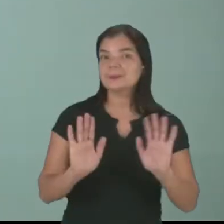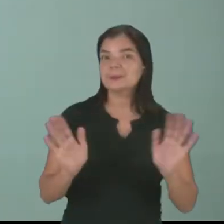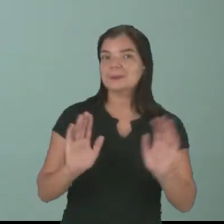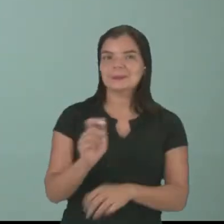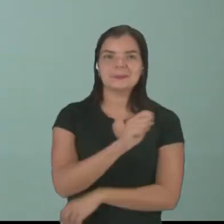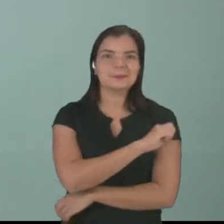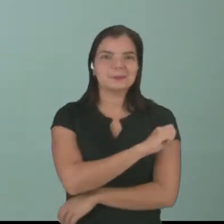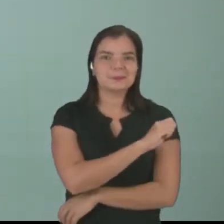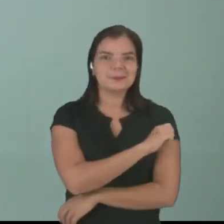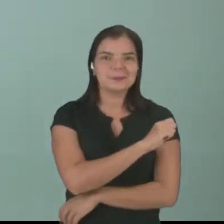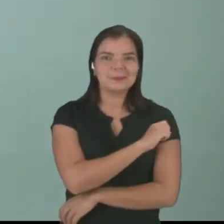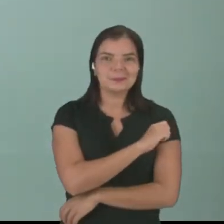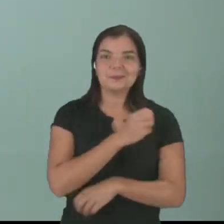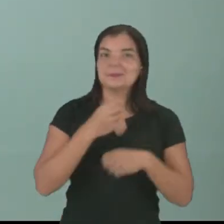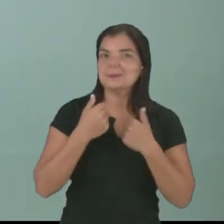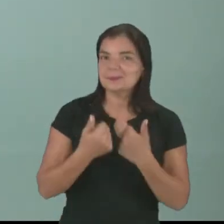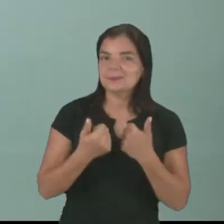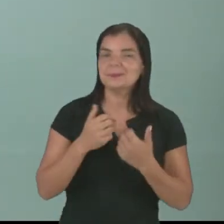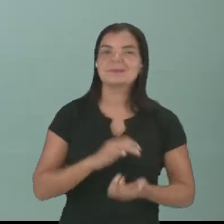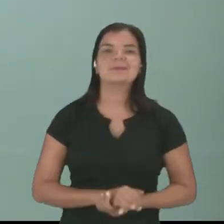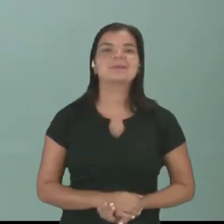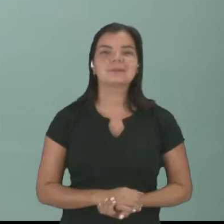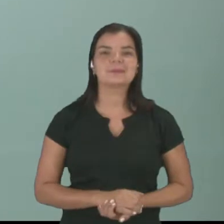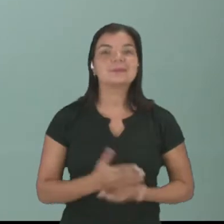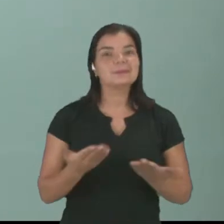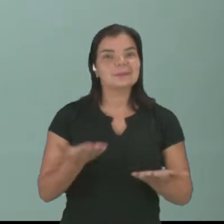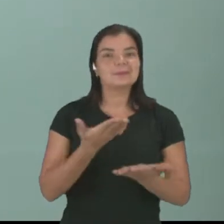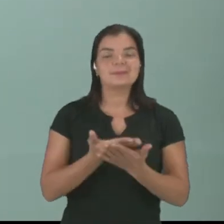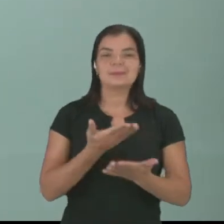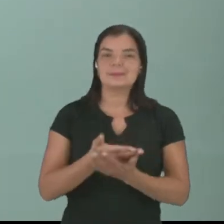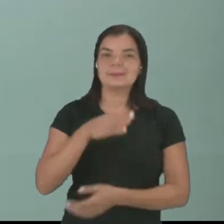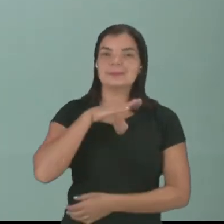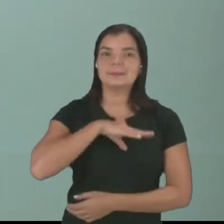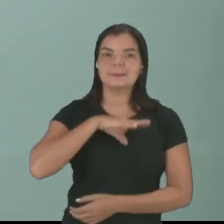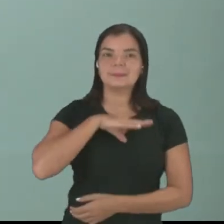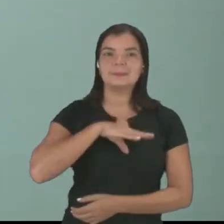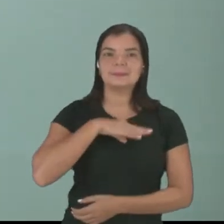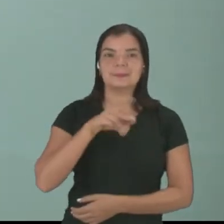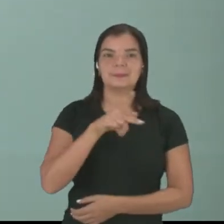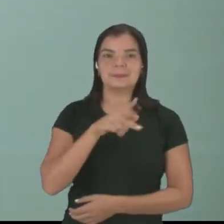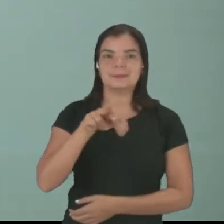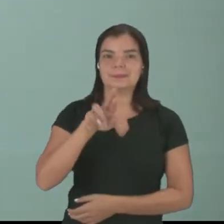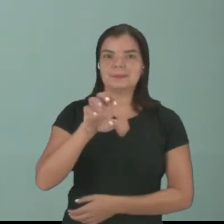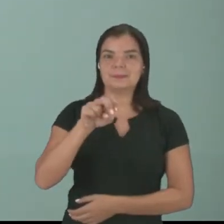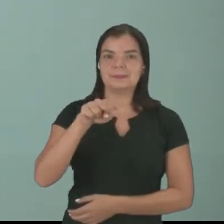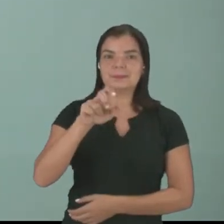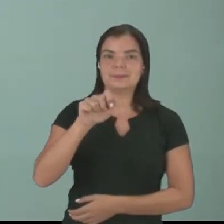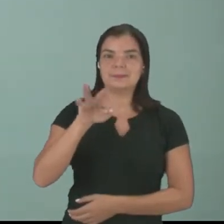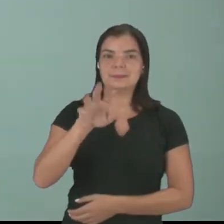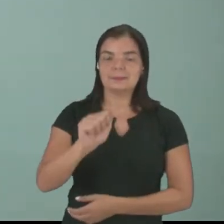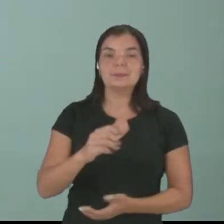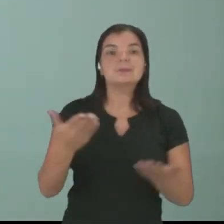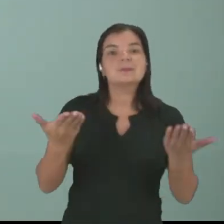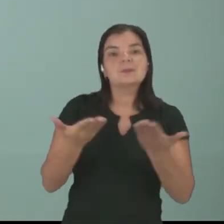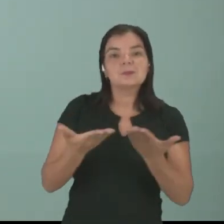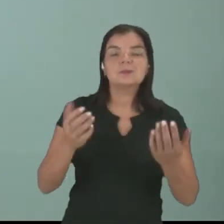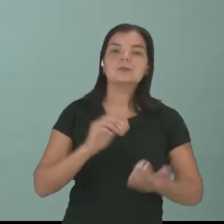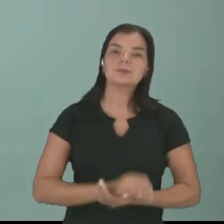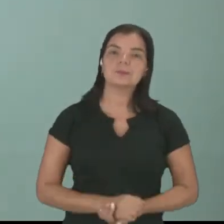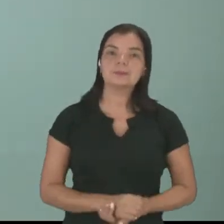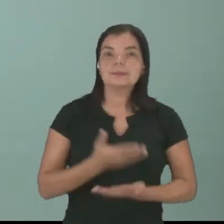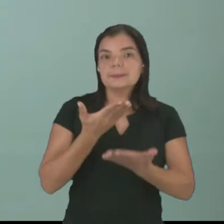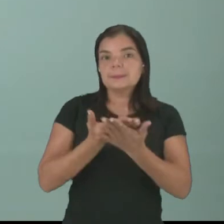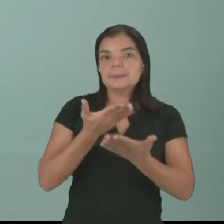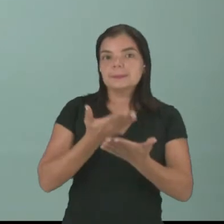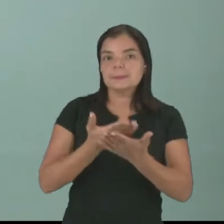Olá, alunos! Como vão? Tudo bem? Mais uma aula de língua portuguesa, professora Renata. E hoje,